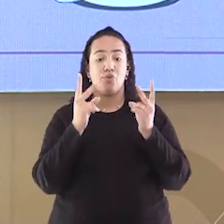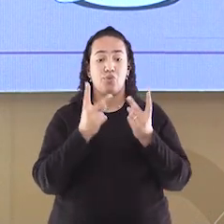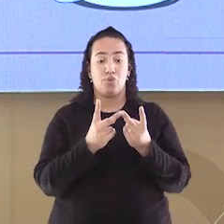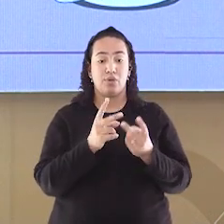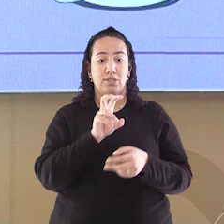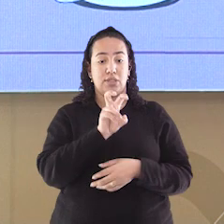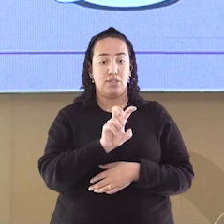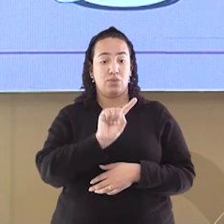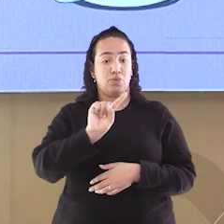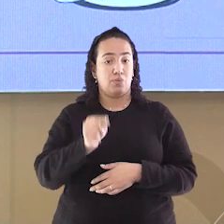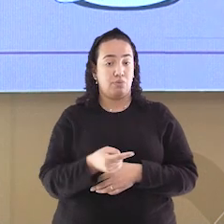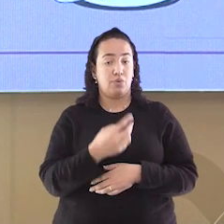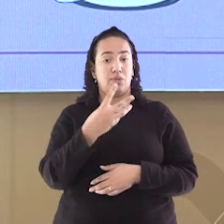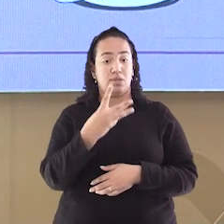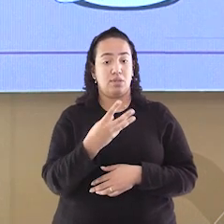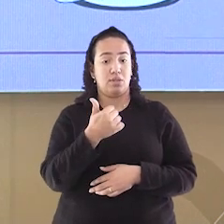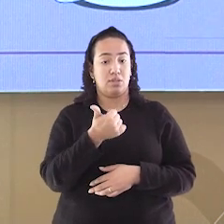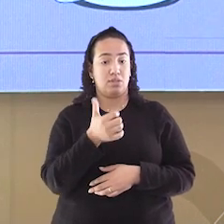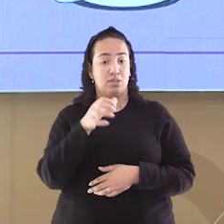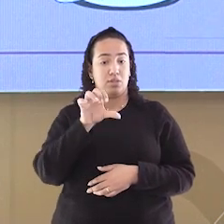a